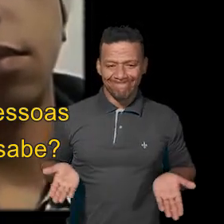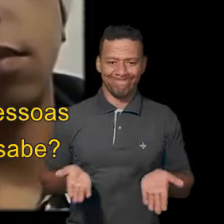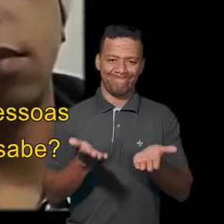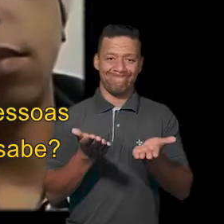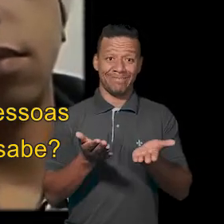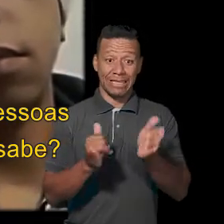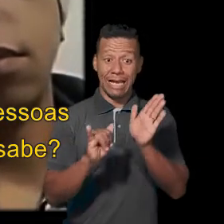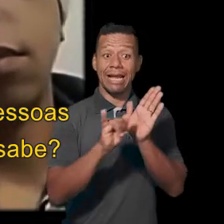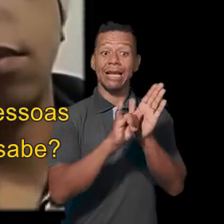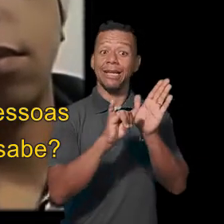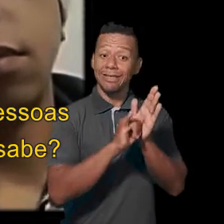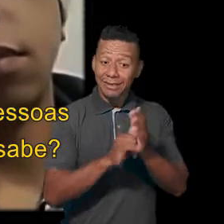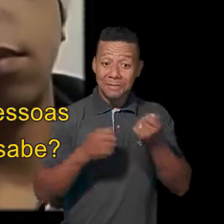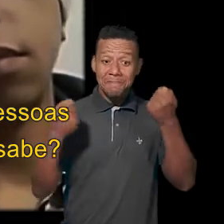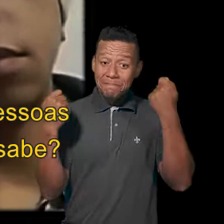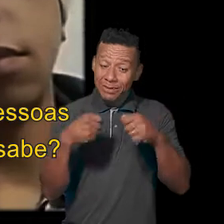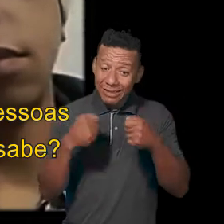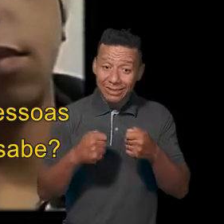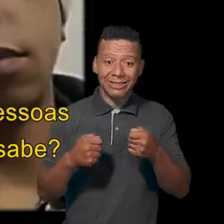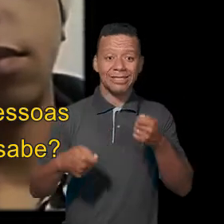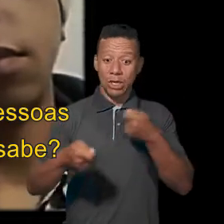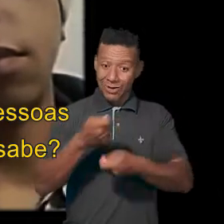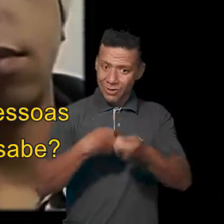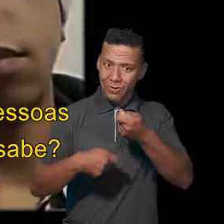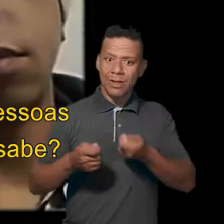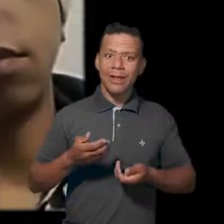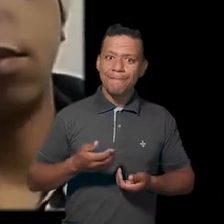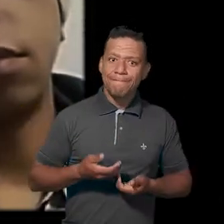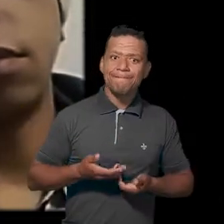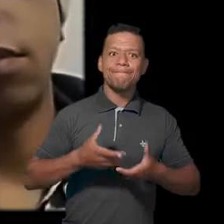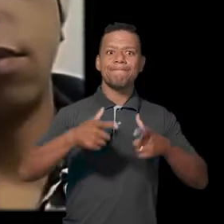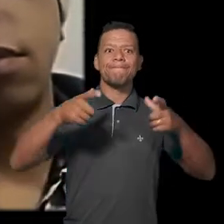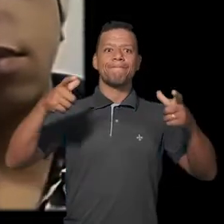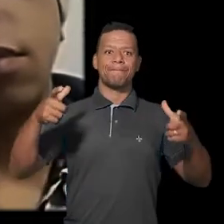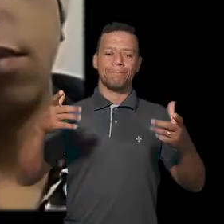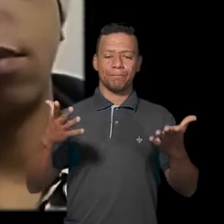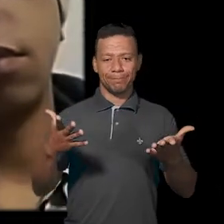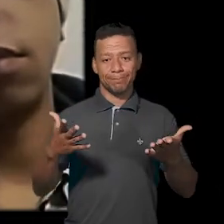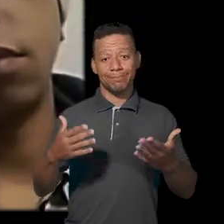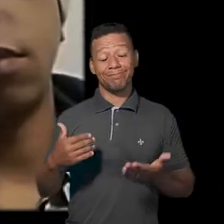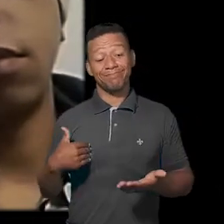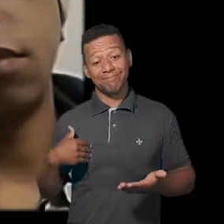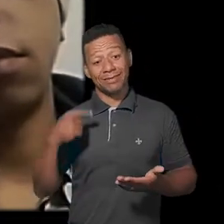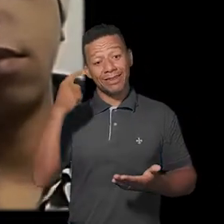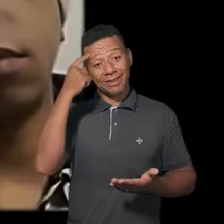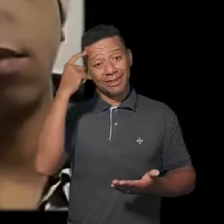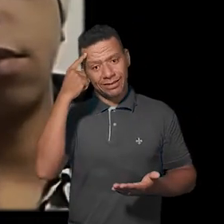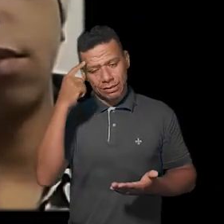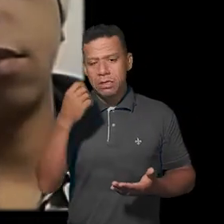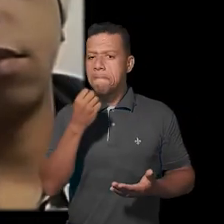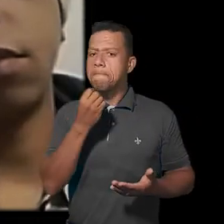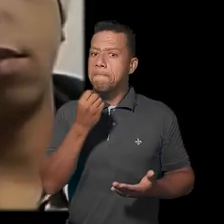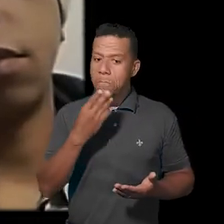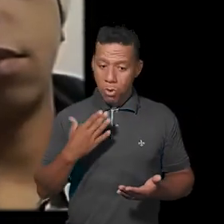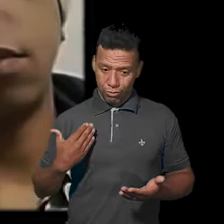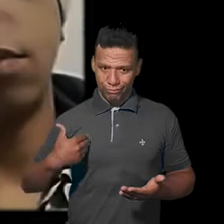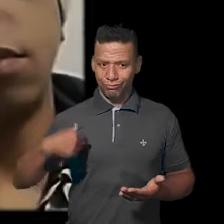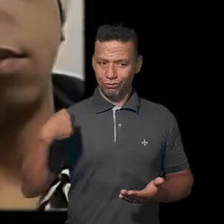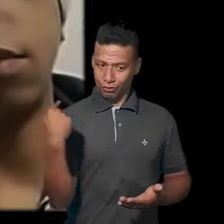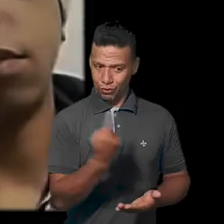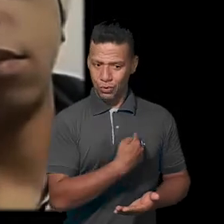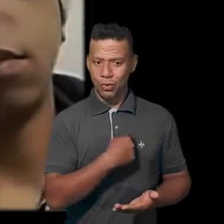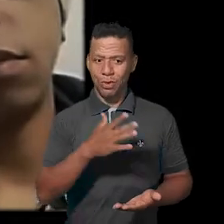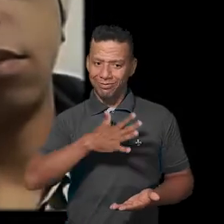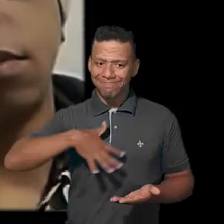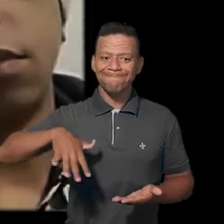editais, mais giraria a economia, sabe? Então, eu acho que é benéfico para a gente que está fazendo